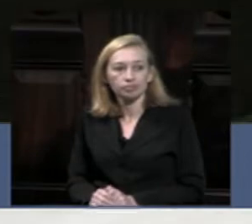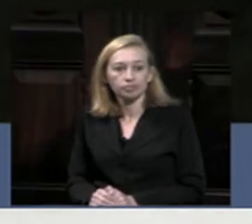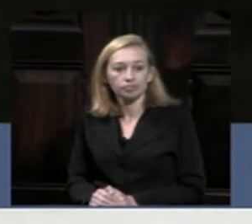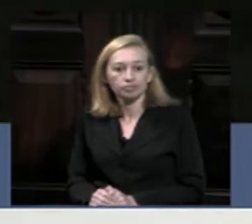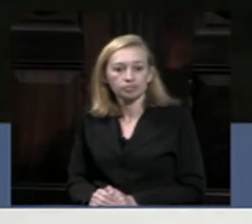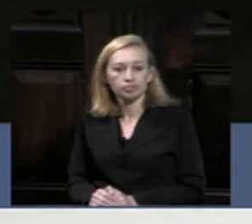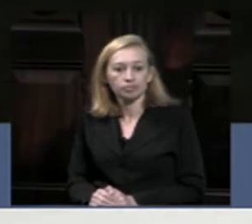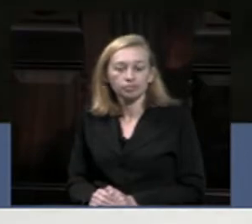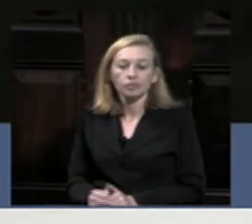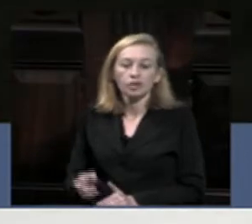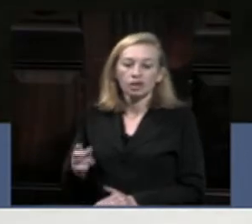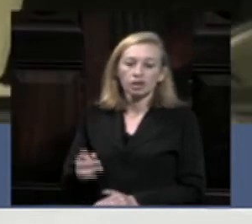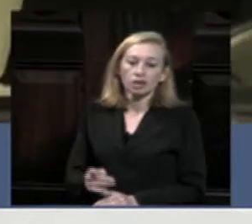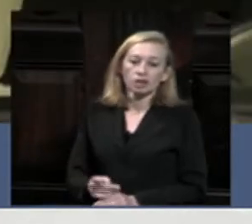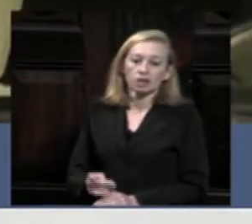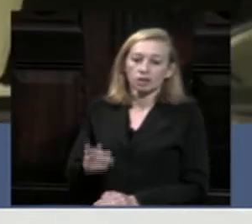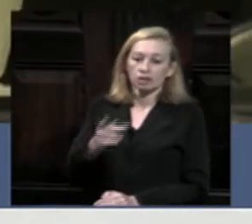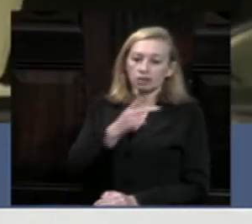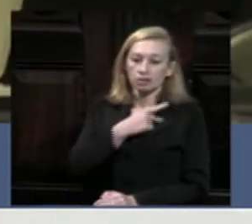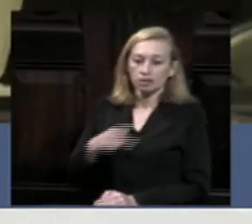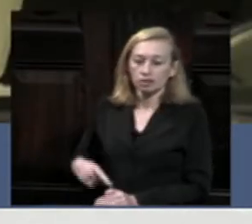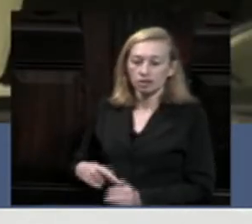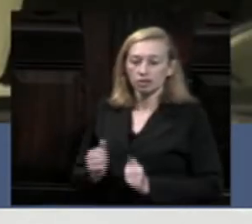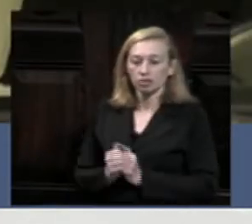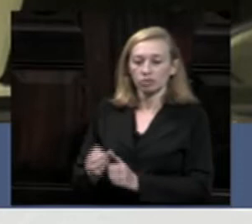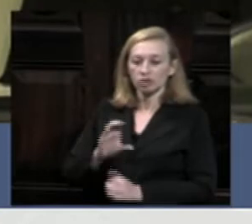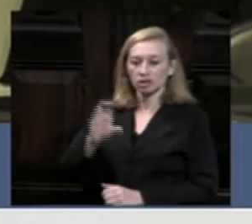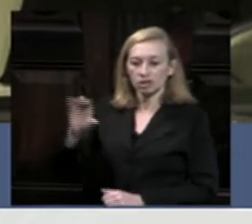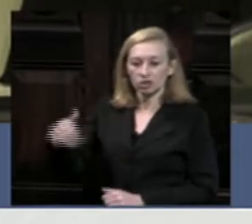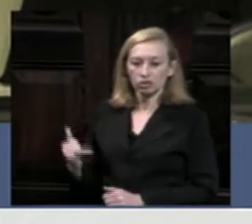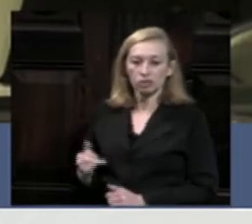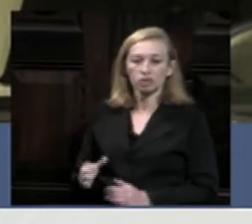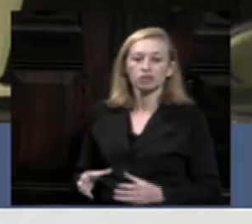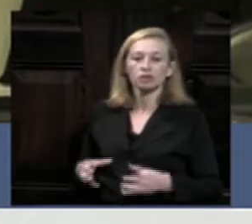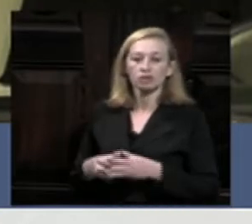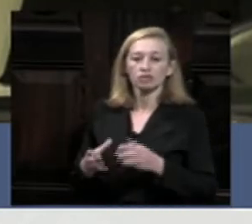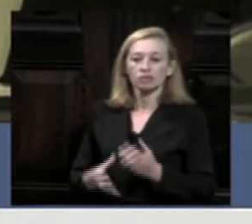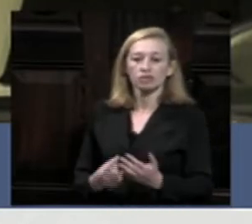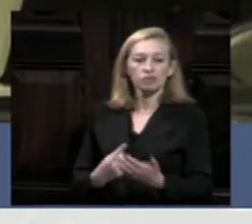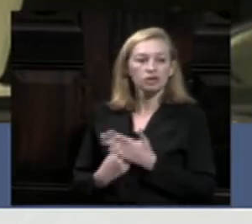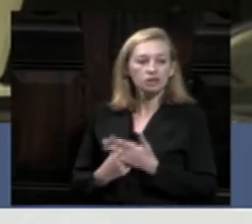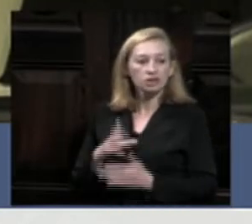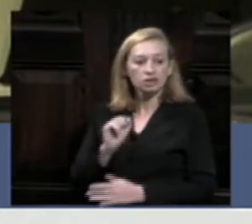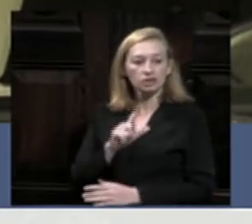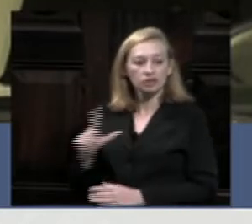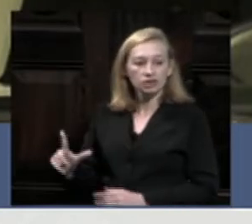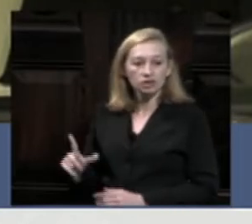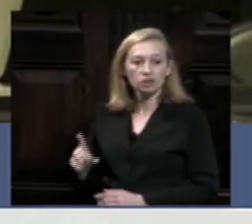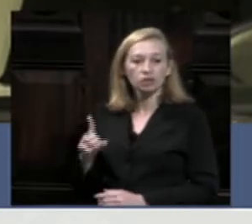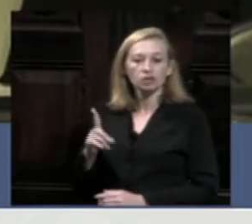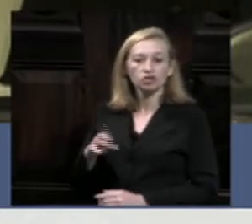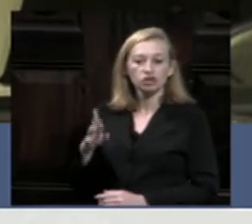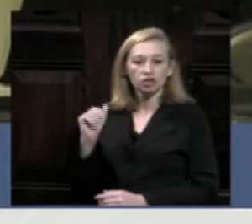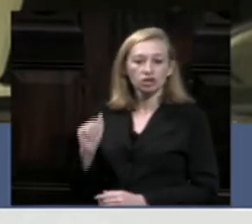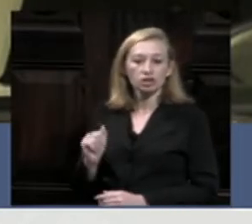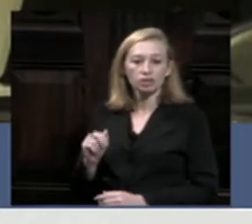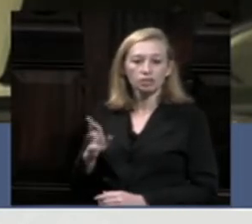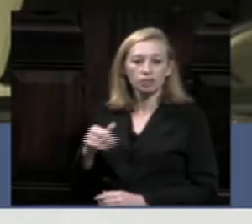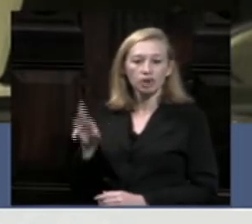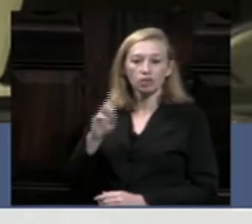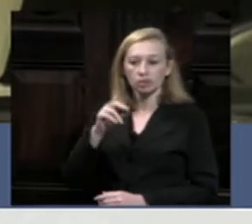Presidente, acompanho o parecer da CCJ. Pela Comissão de Defesa Civil, deputado Dica, Bruno Dauari, Paulo Ramos.